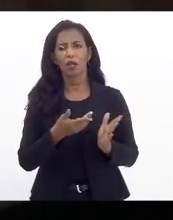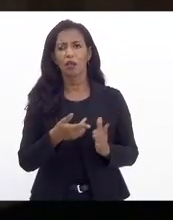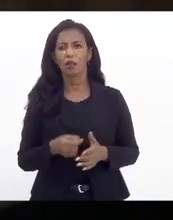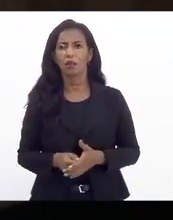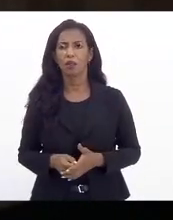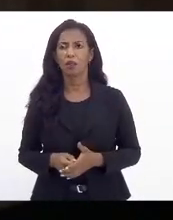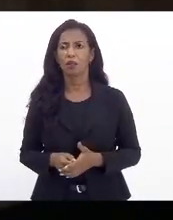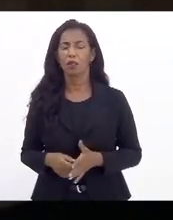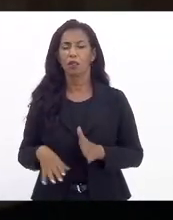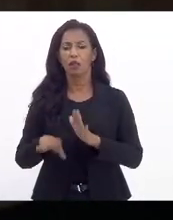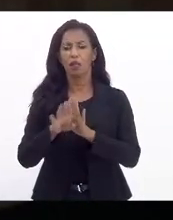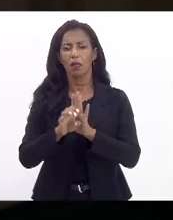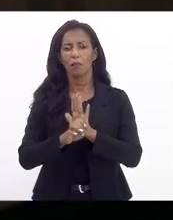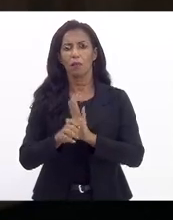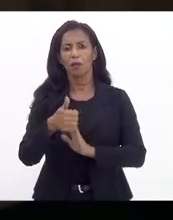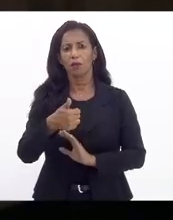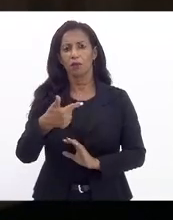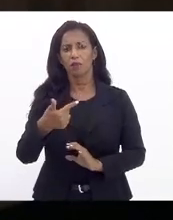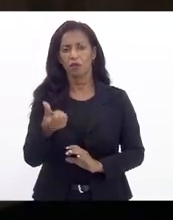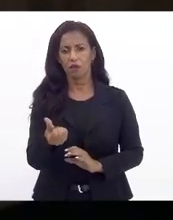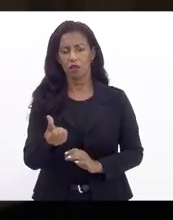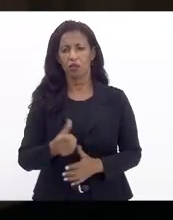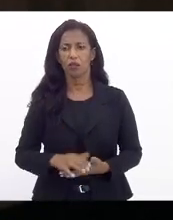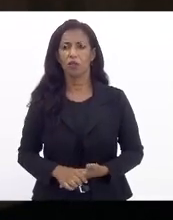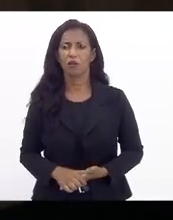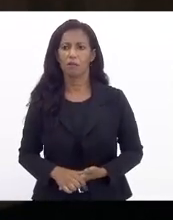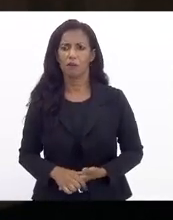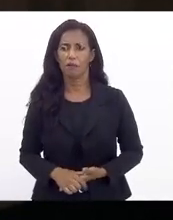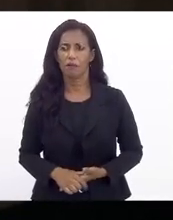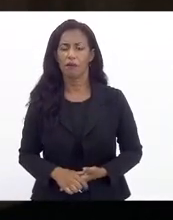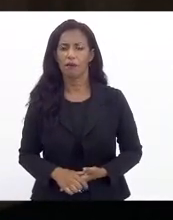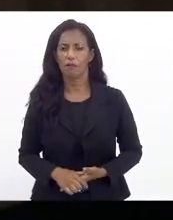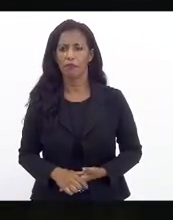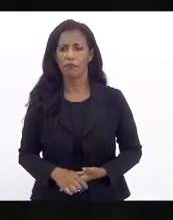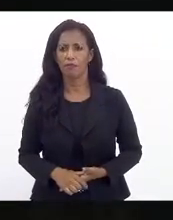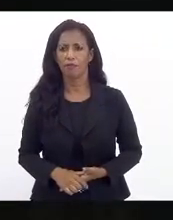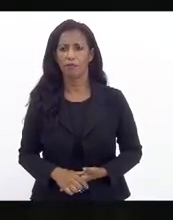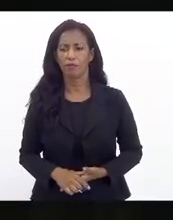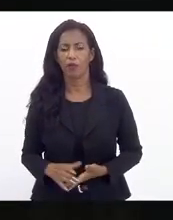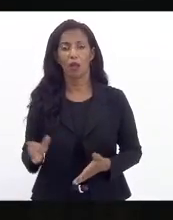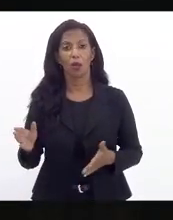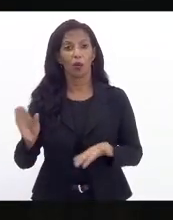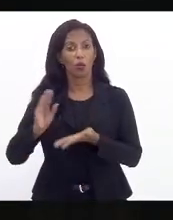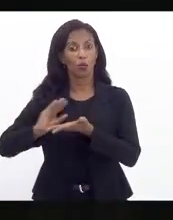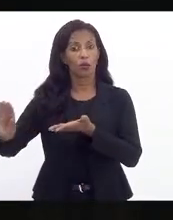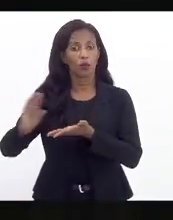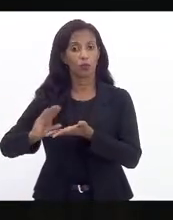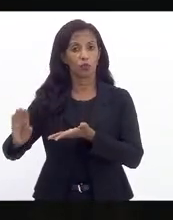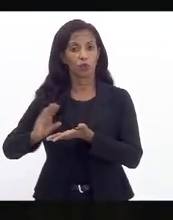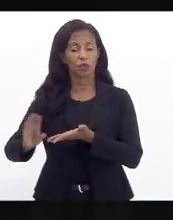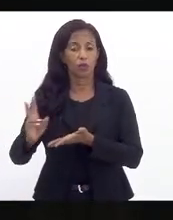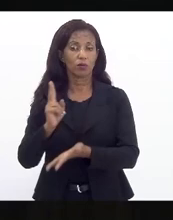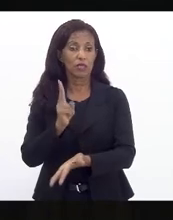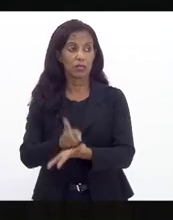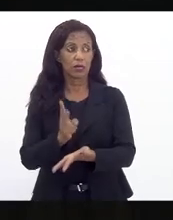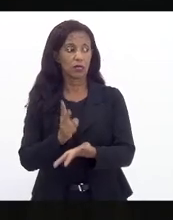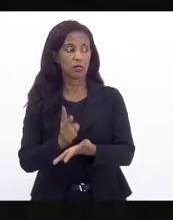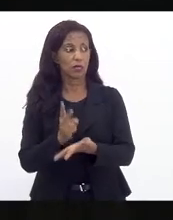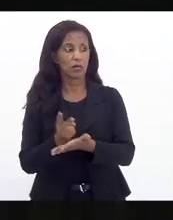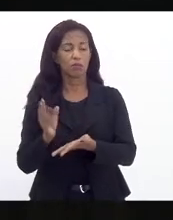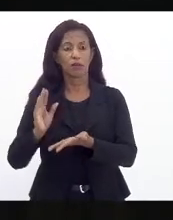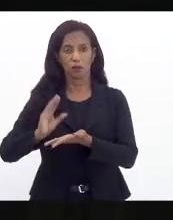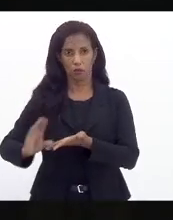emenda 126 tá fica dessa forma no período da contribuição sempre se